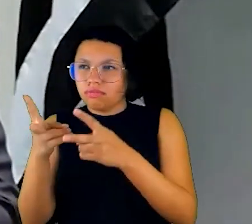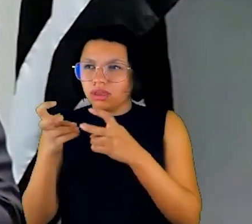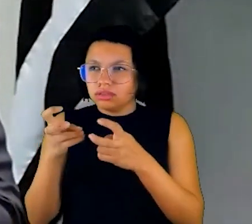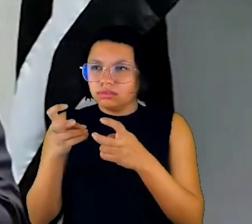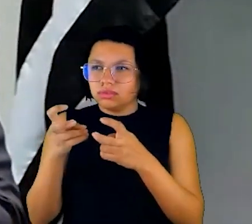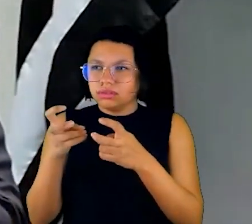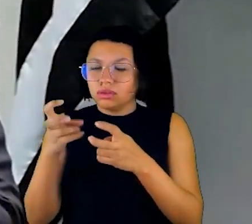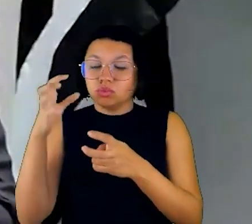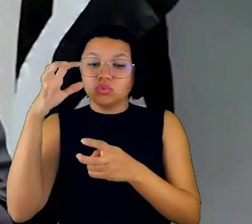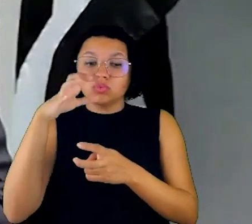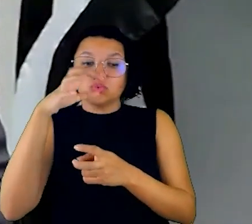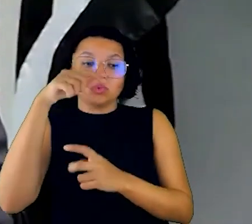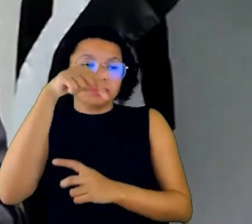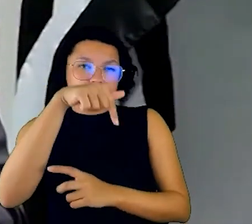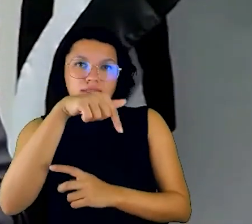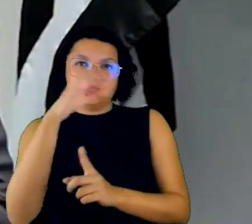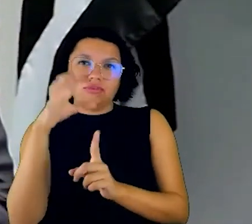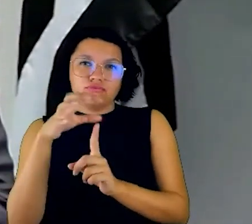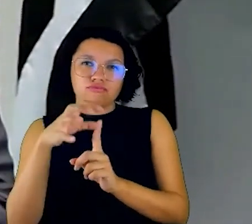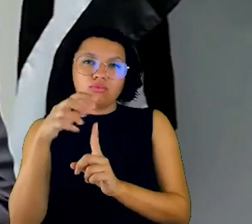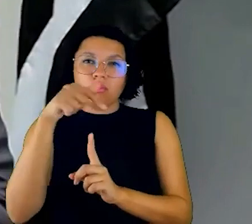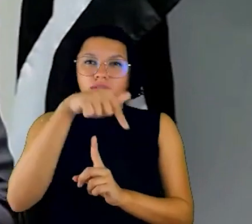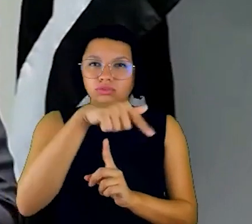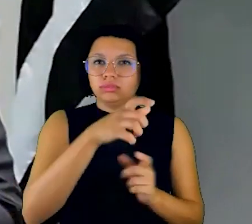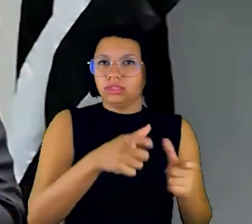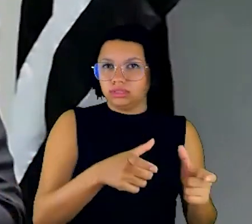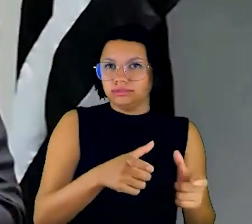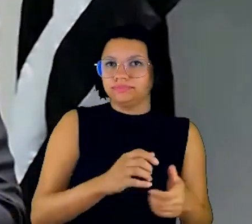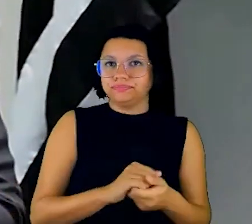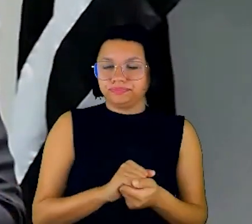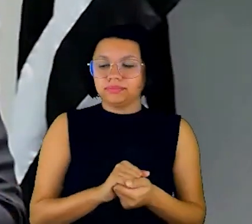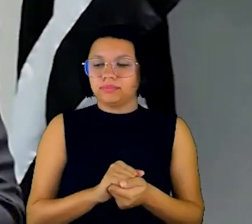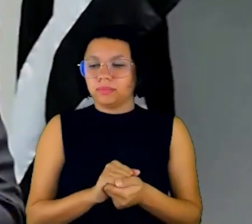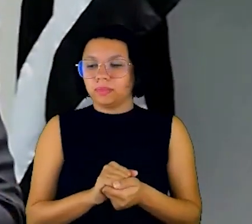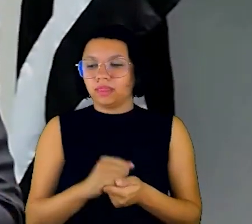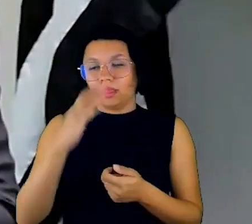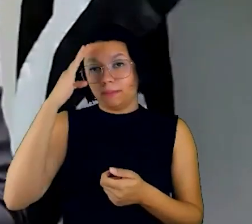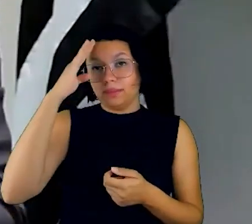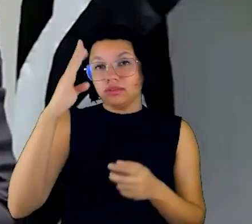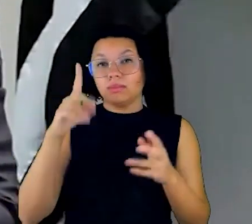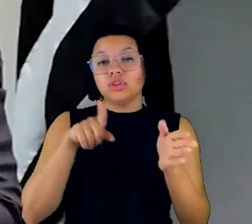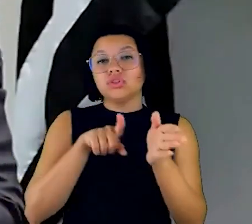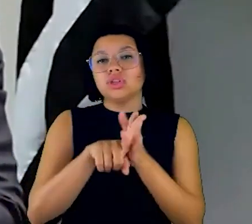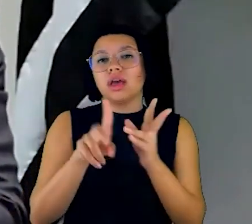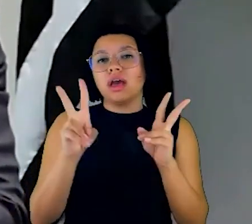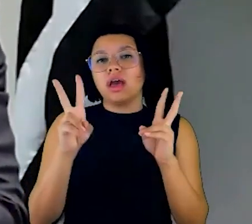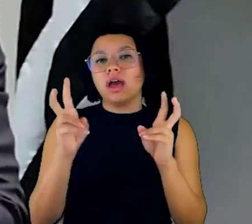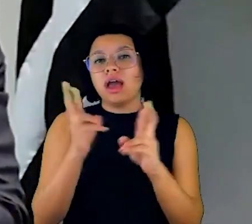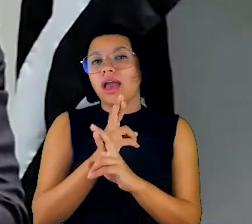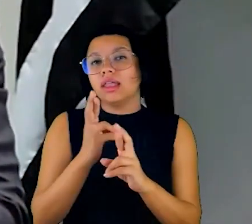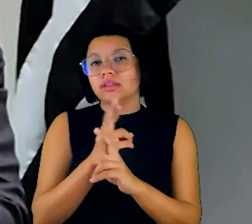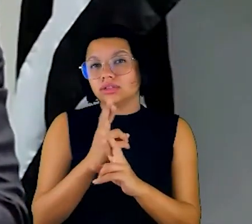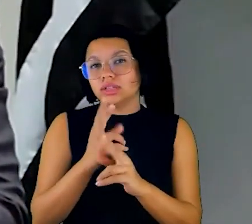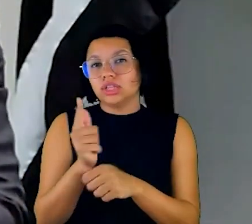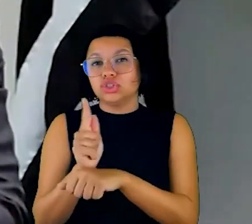sobre o tributário, especialmente na questão relacionada à